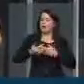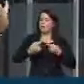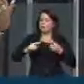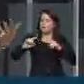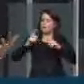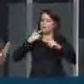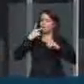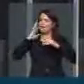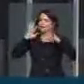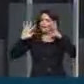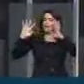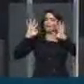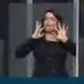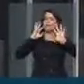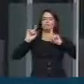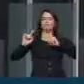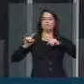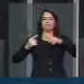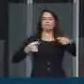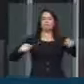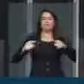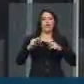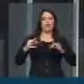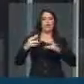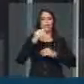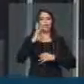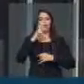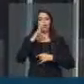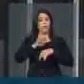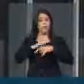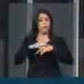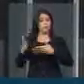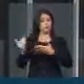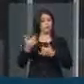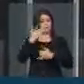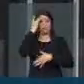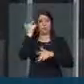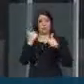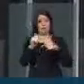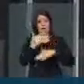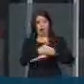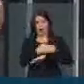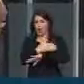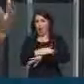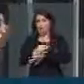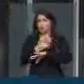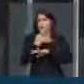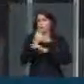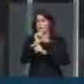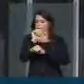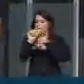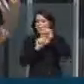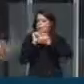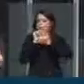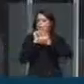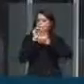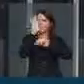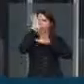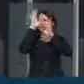nossos sonhos no momento em que a juventude e os trabalhadores nas ruas redesenham seus sonhos,